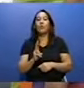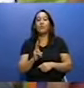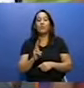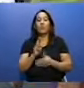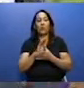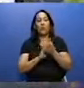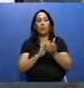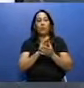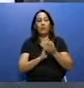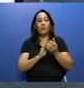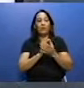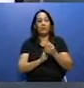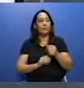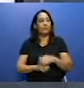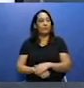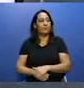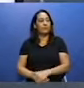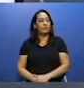bem bonito.